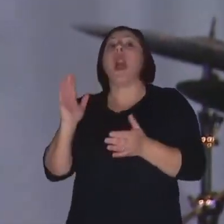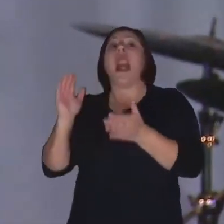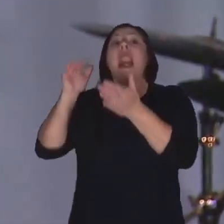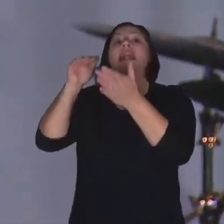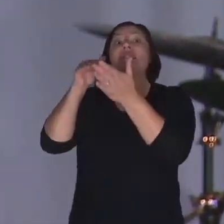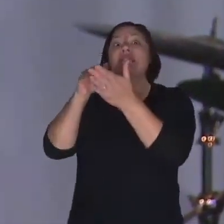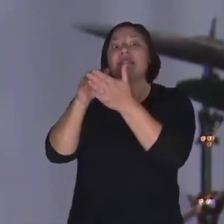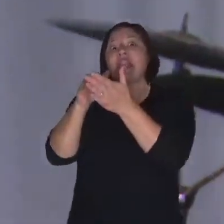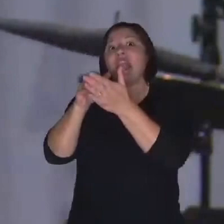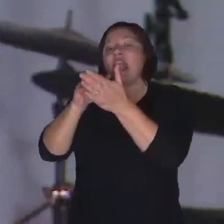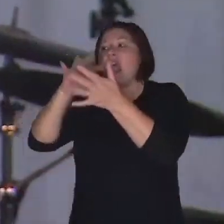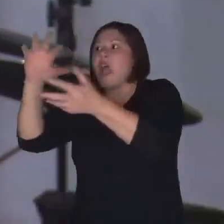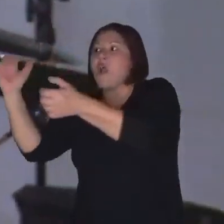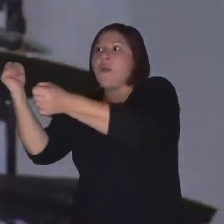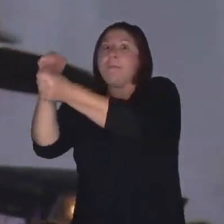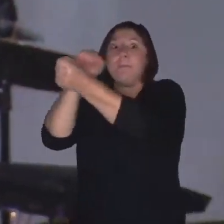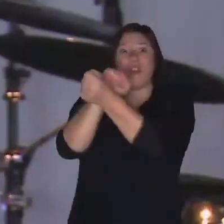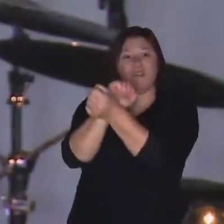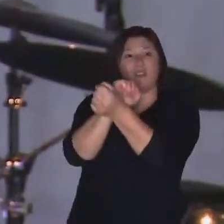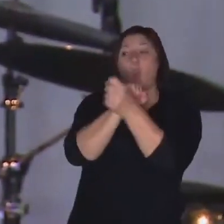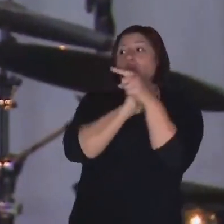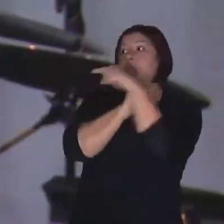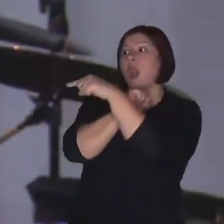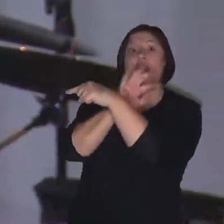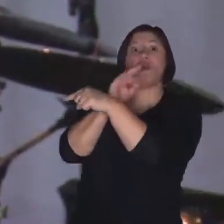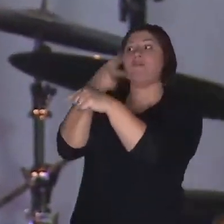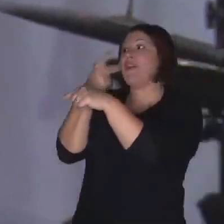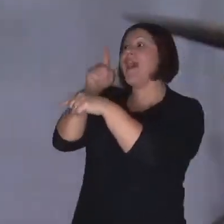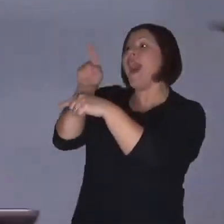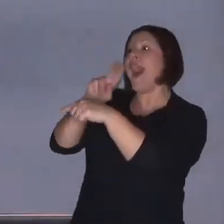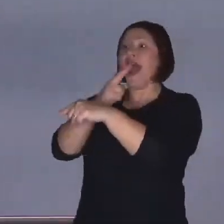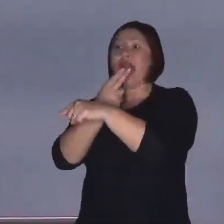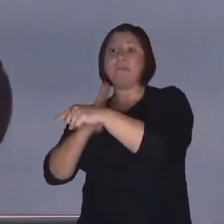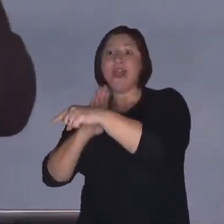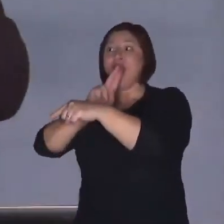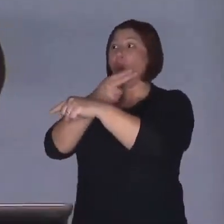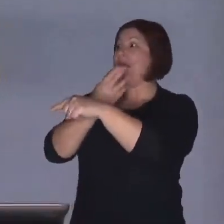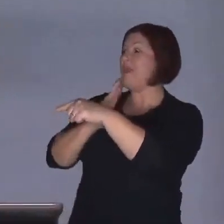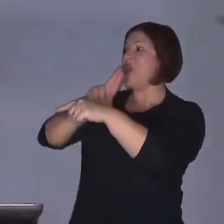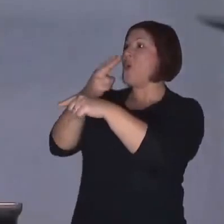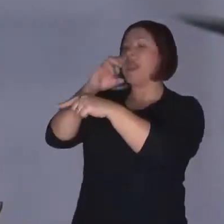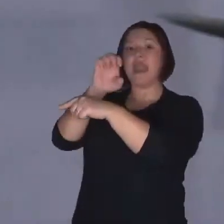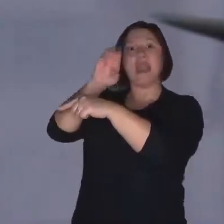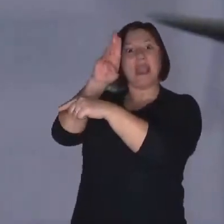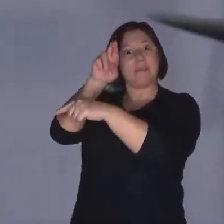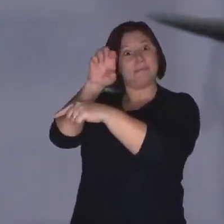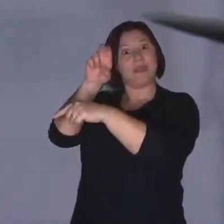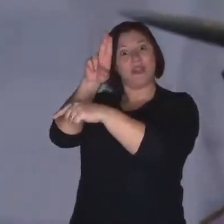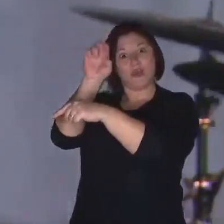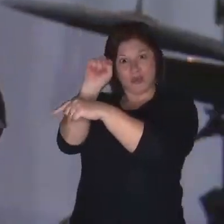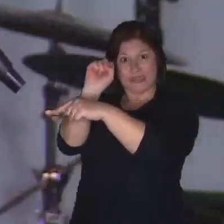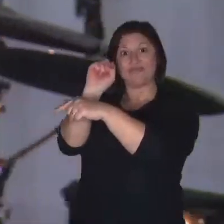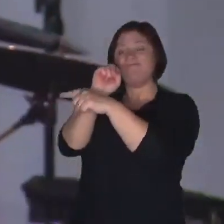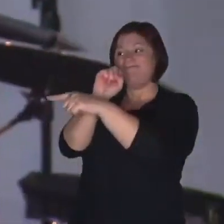hebreus. Só que quem foi deportado foi a galera da Judeia. Então quando eles voltaram, eles diziam: ó, os judeus voltando. Que